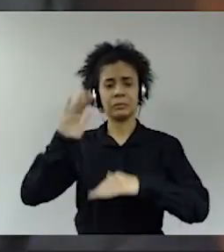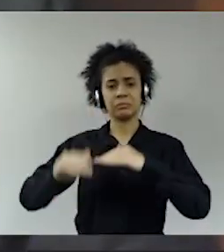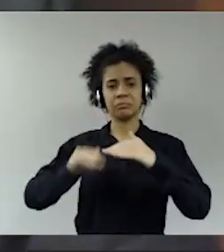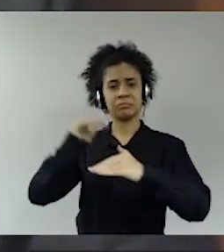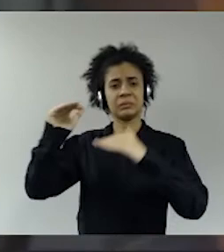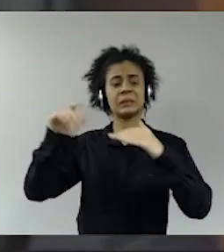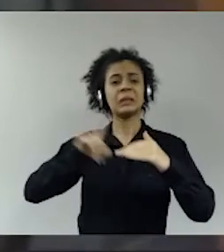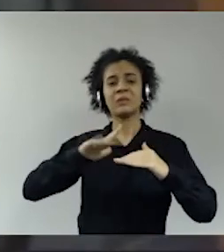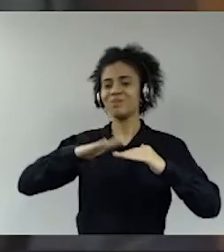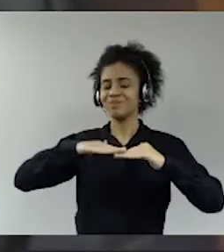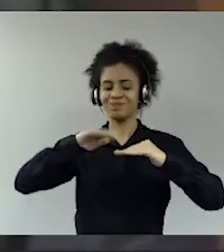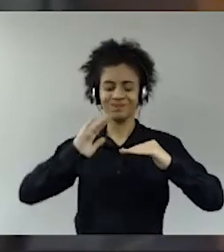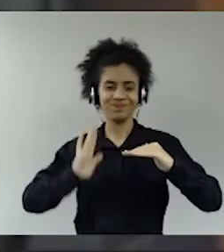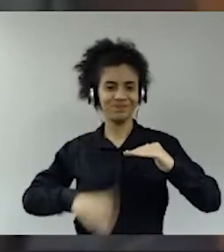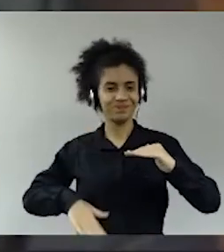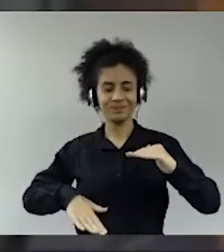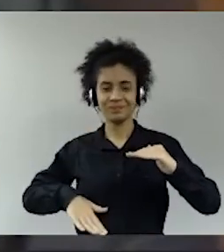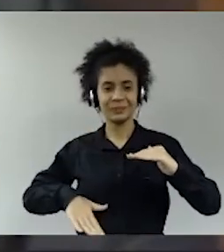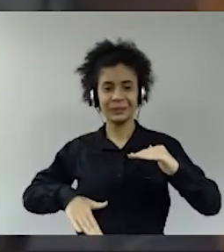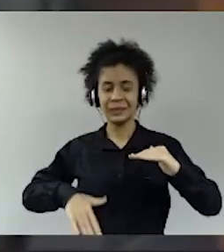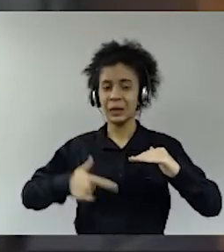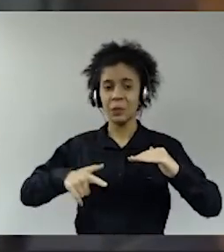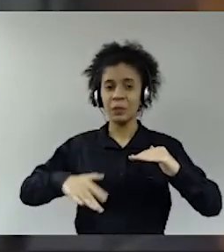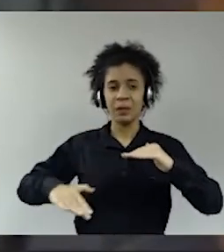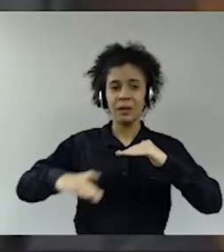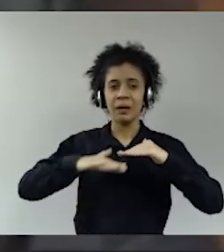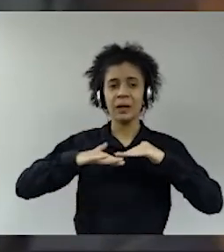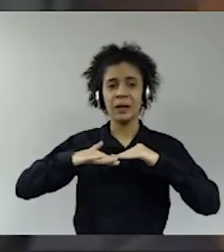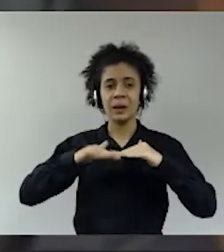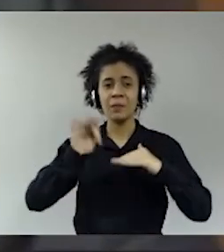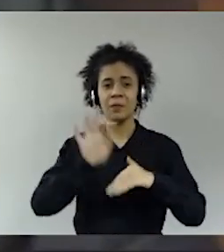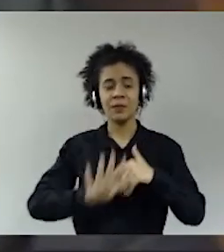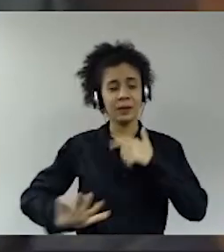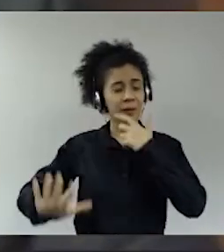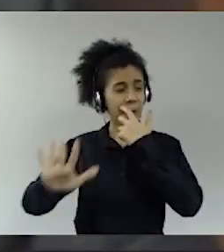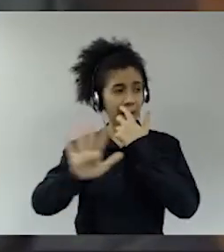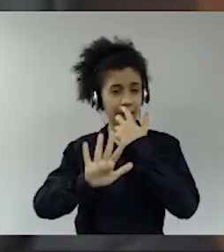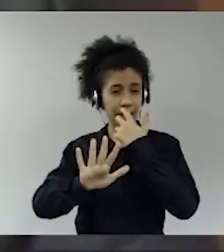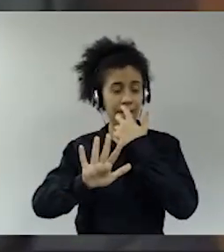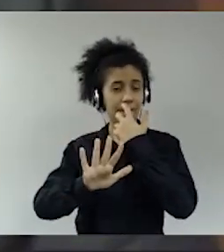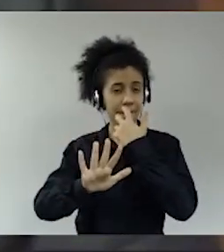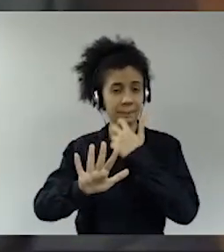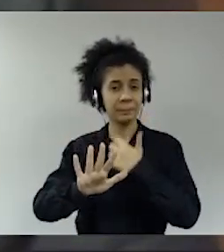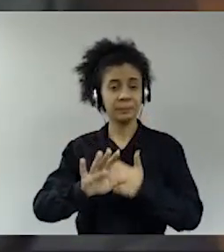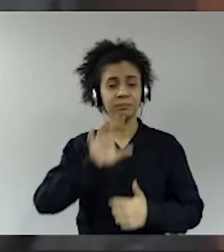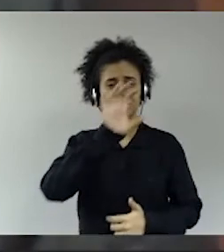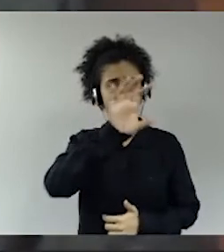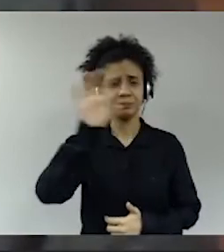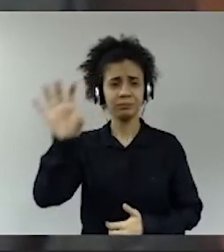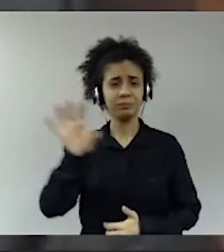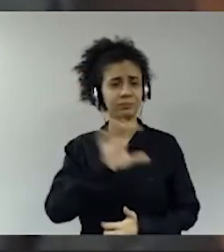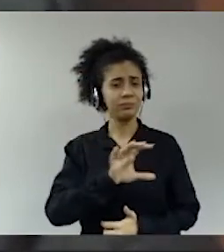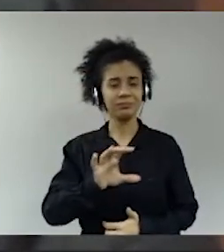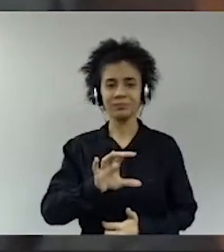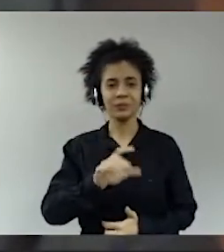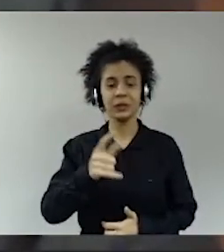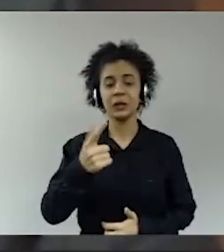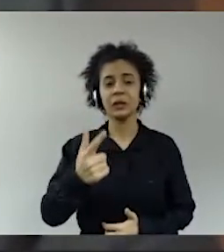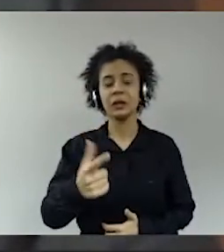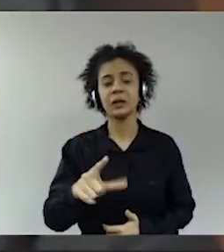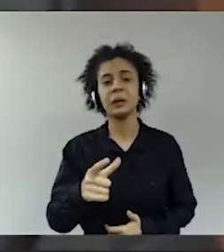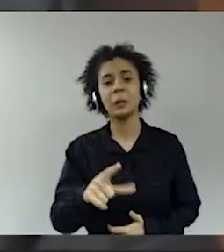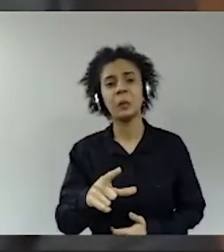um desequilíbrio federativo enorme no Brasil. As regiões não